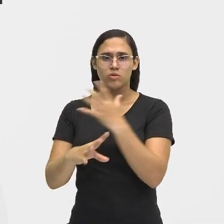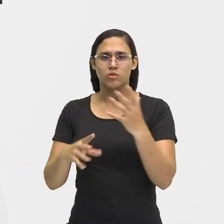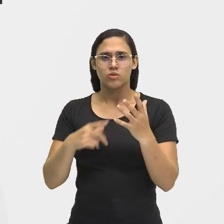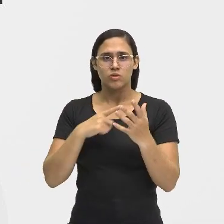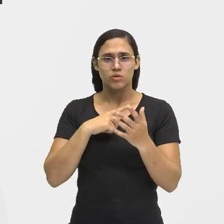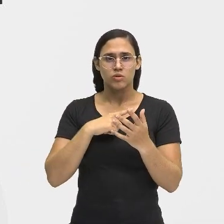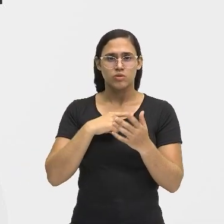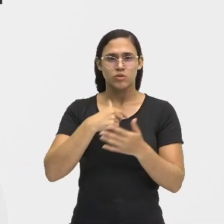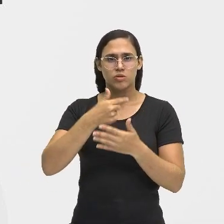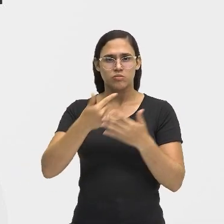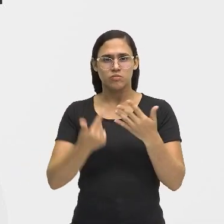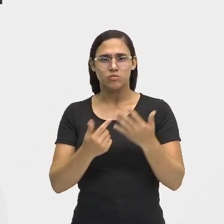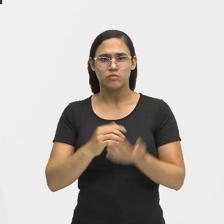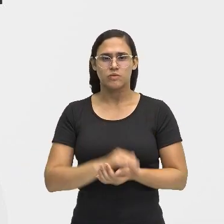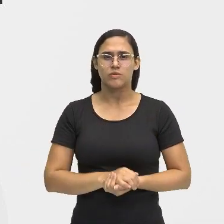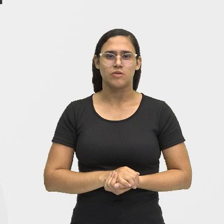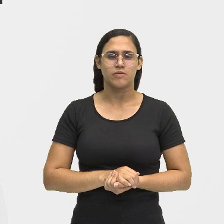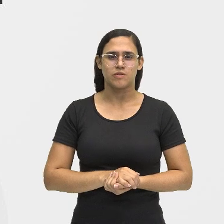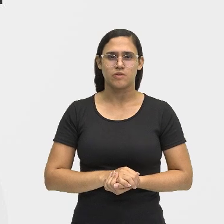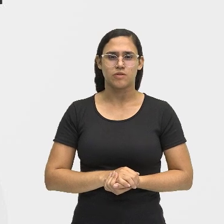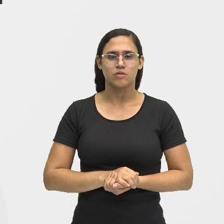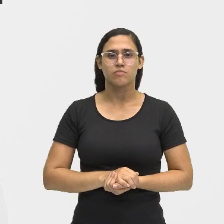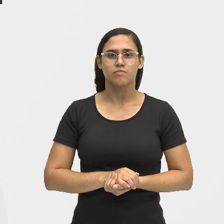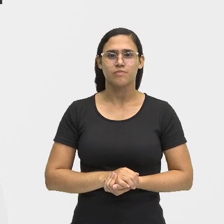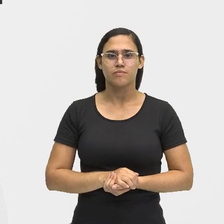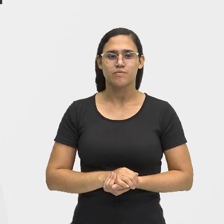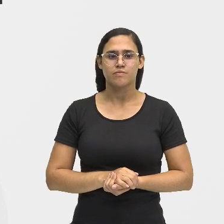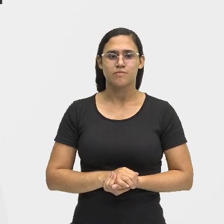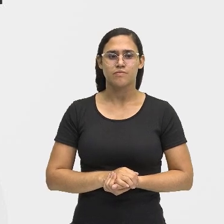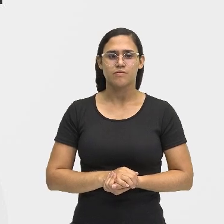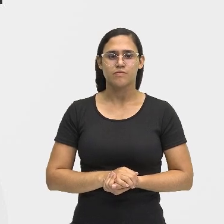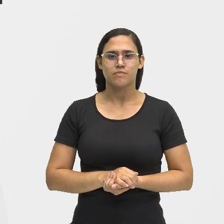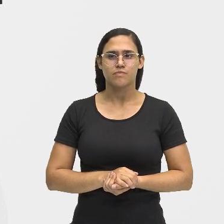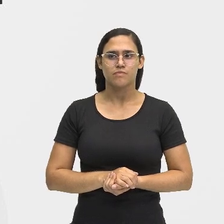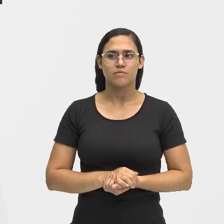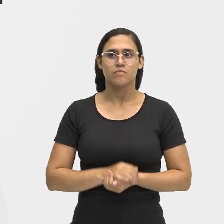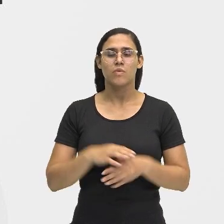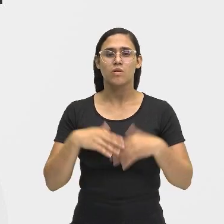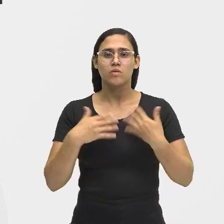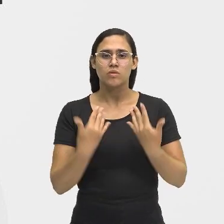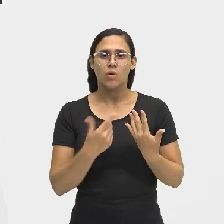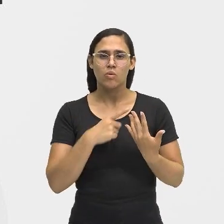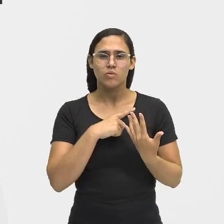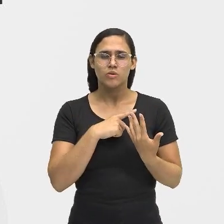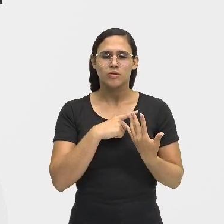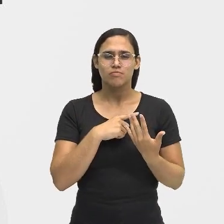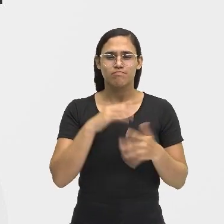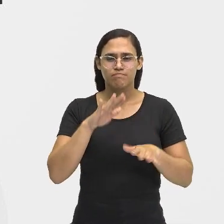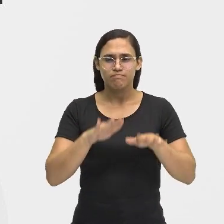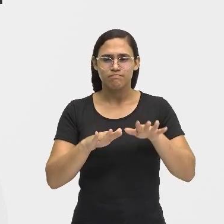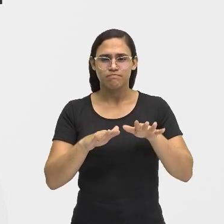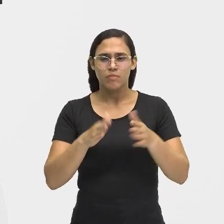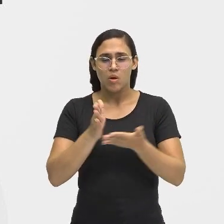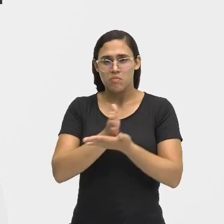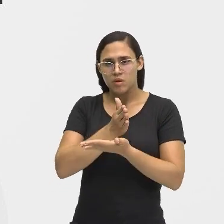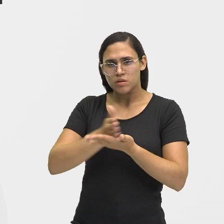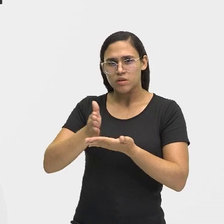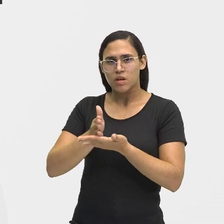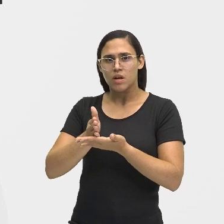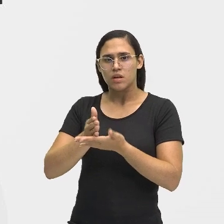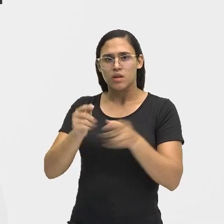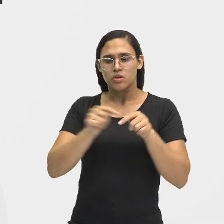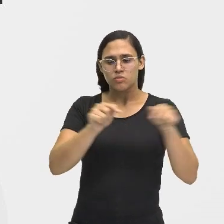diversidade biológica do mundo todo, né? Então, é um bioma bem grande. Então, corresponde a quase metade do território